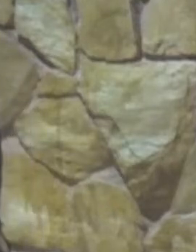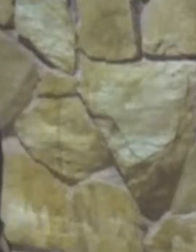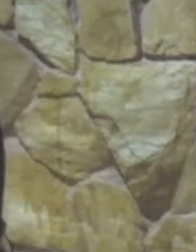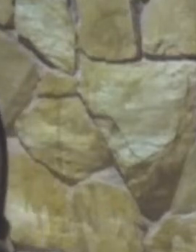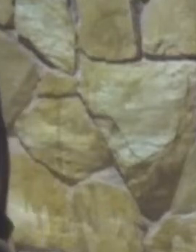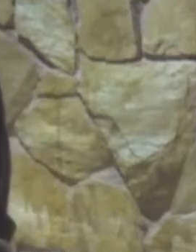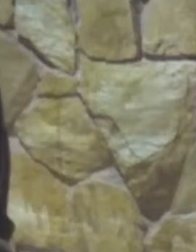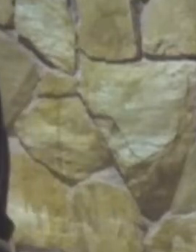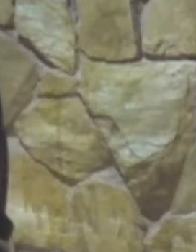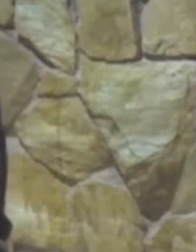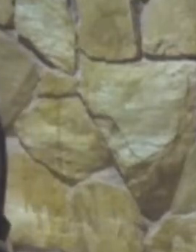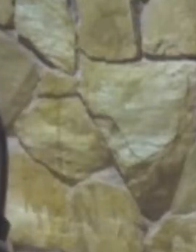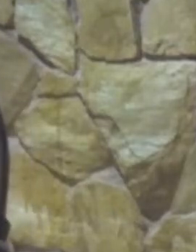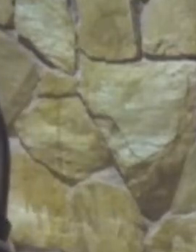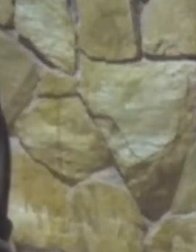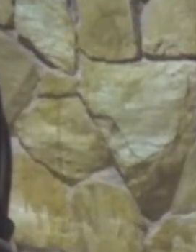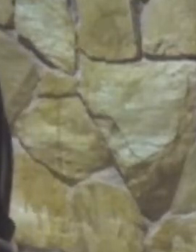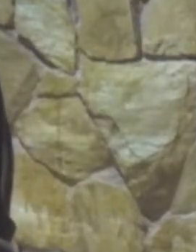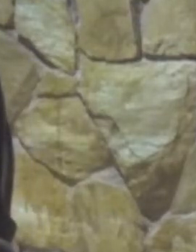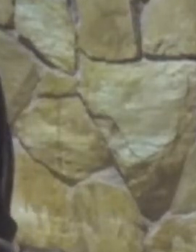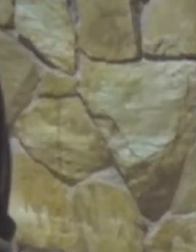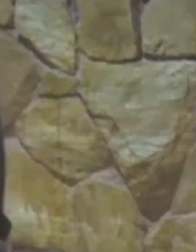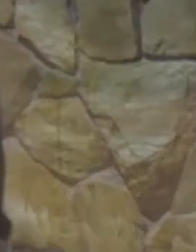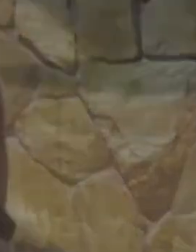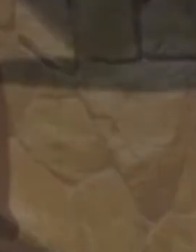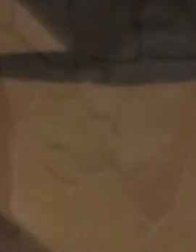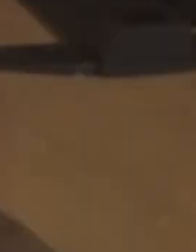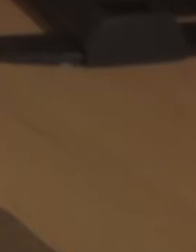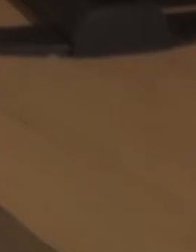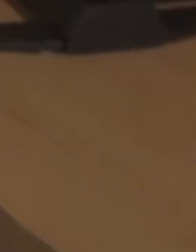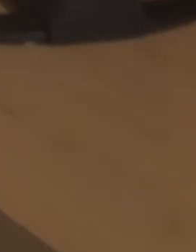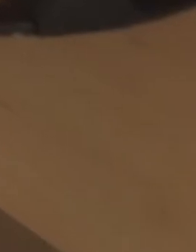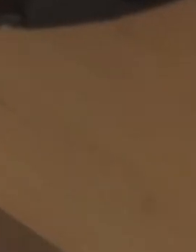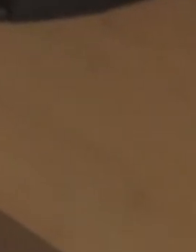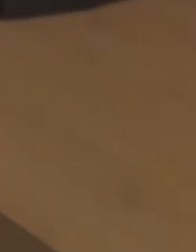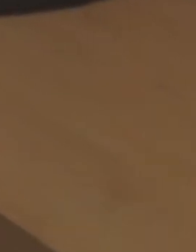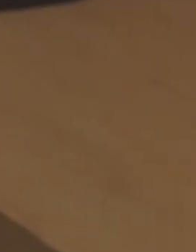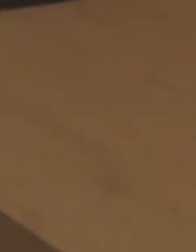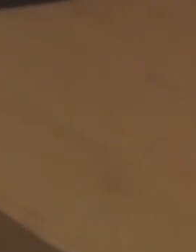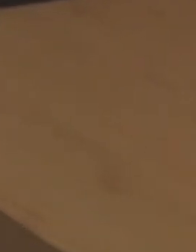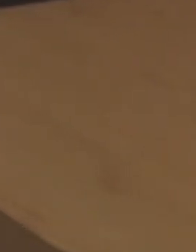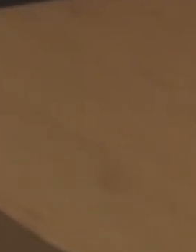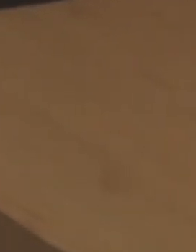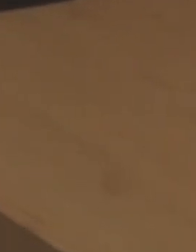é teu. Eis um mundo